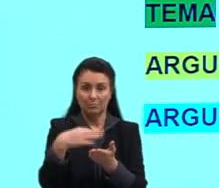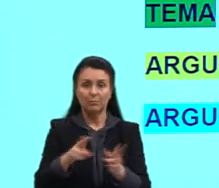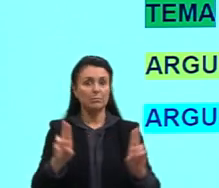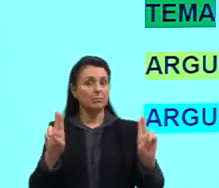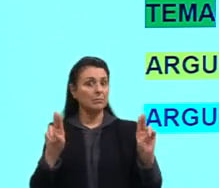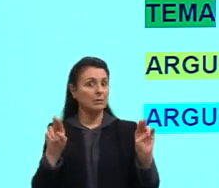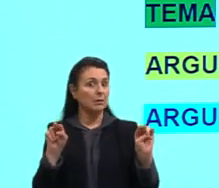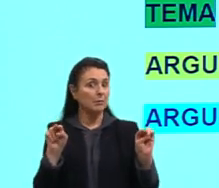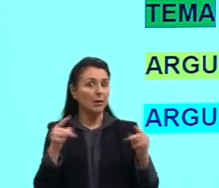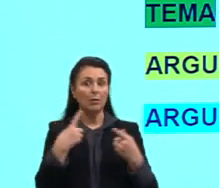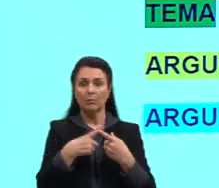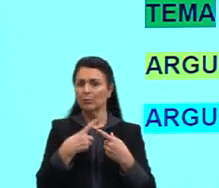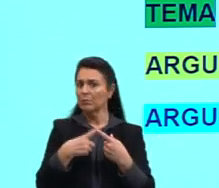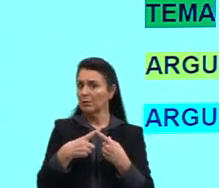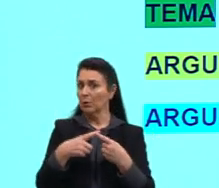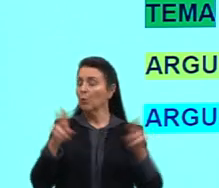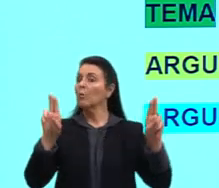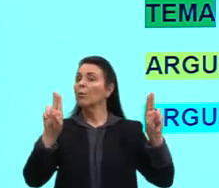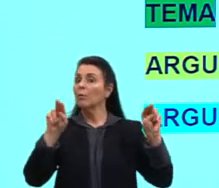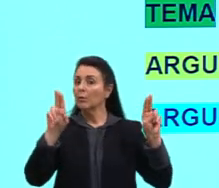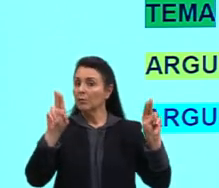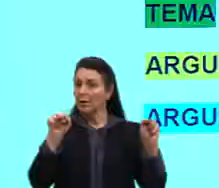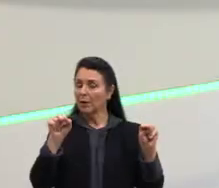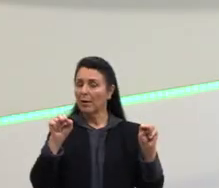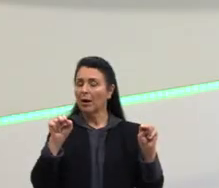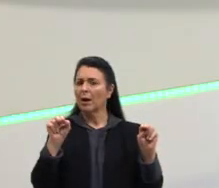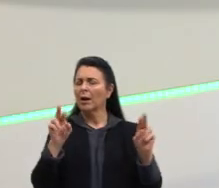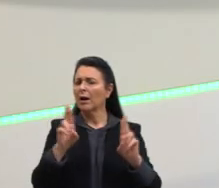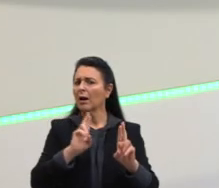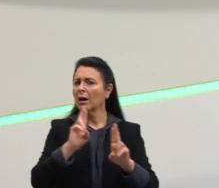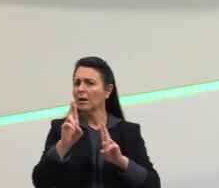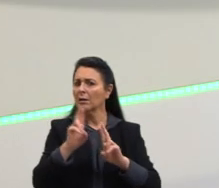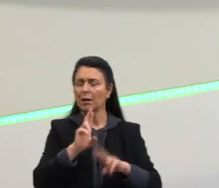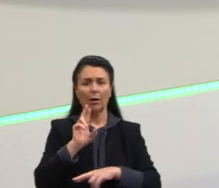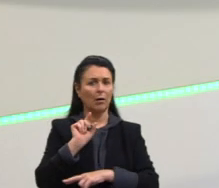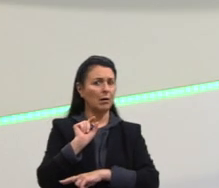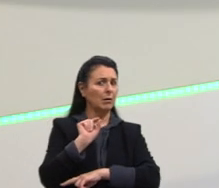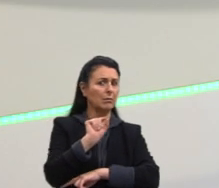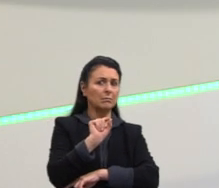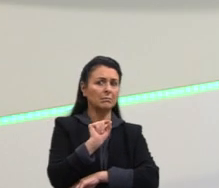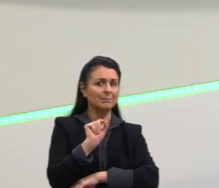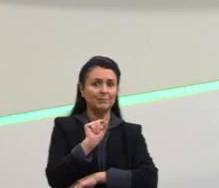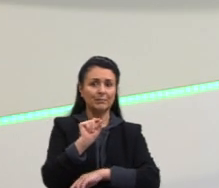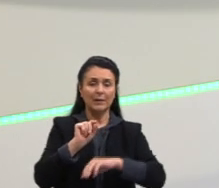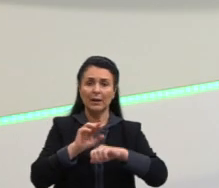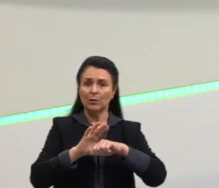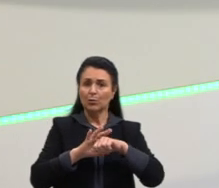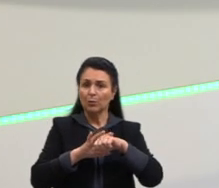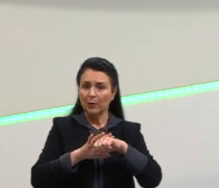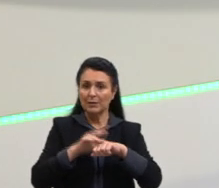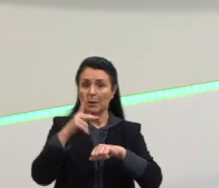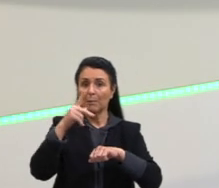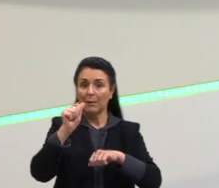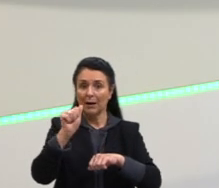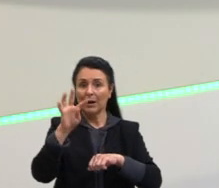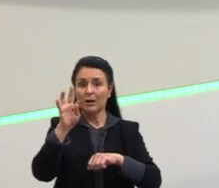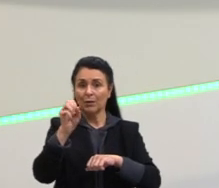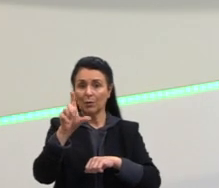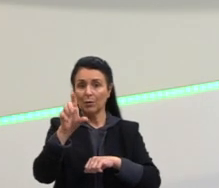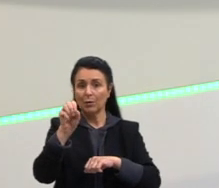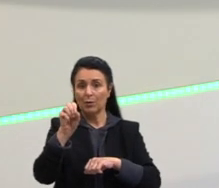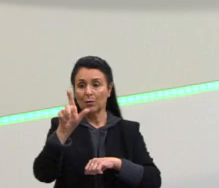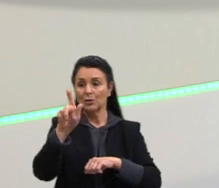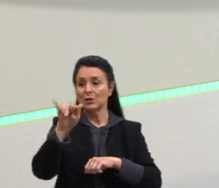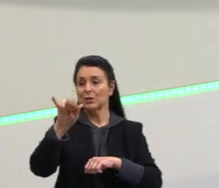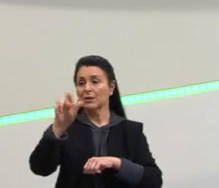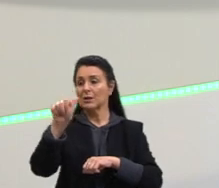né porque a temática era em relação a doenças patologias mentais né então